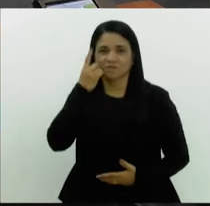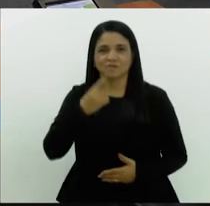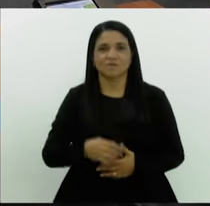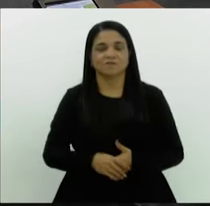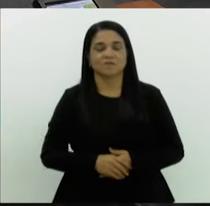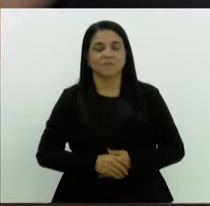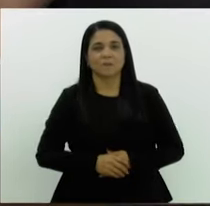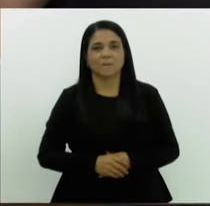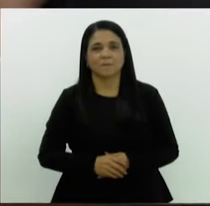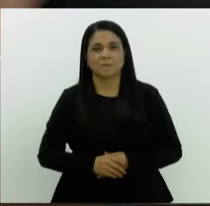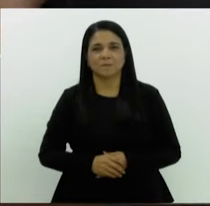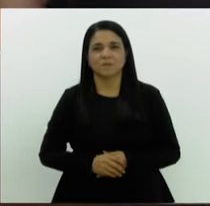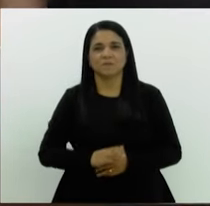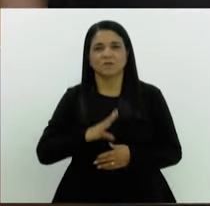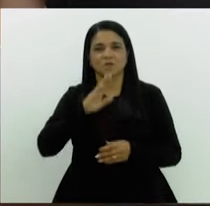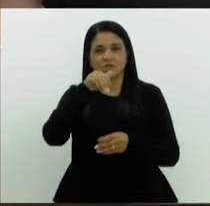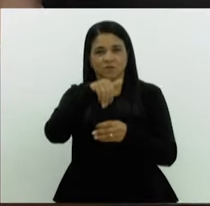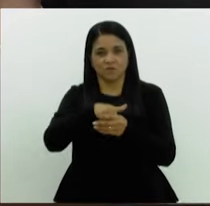Votaram